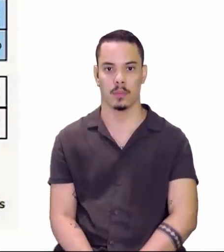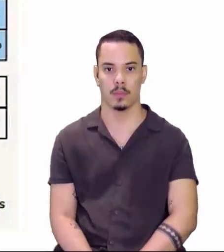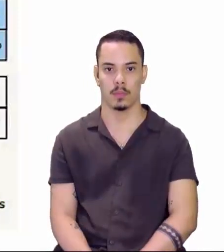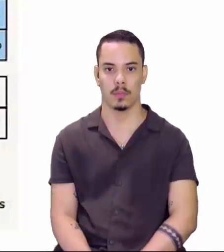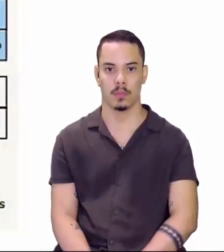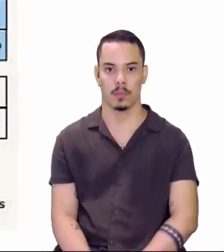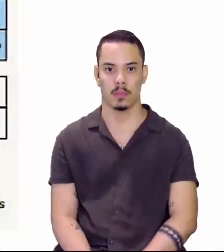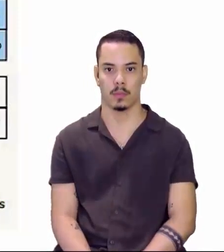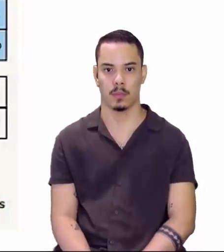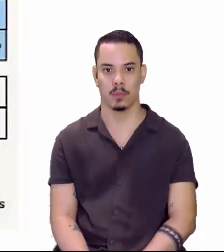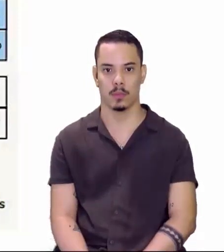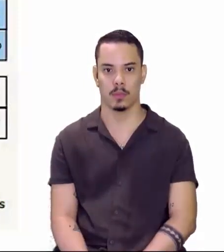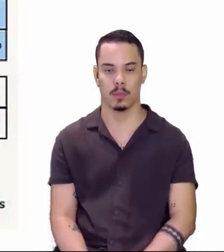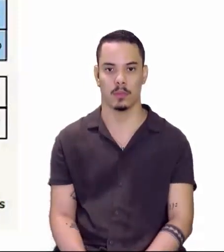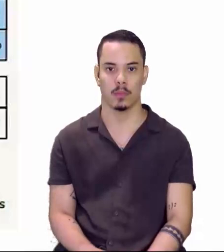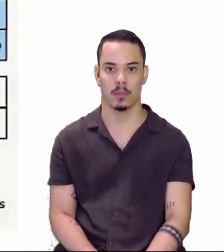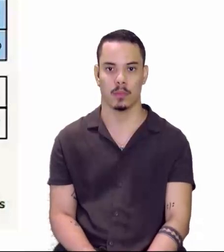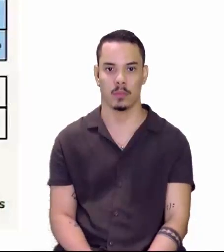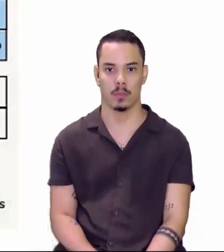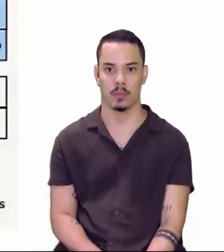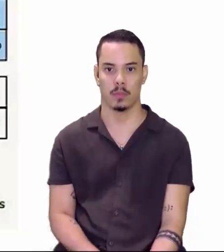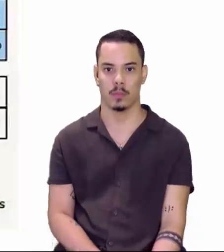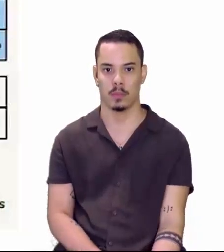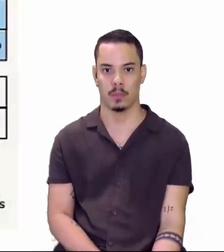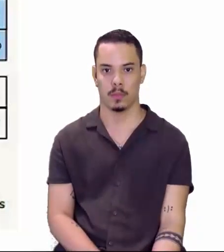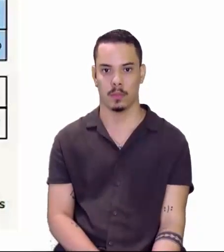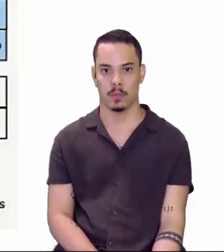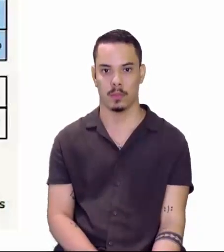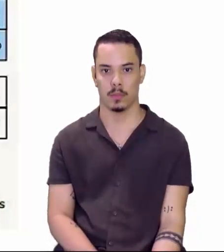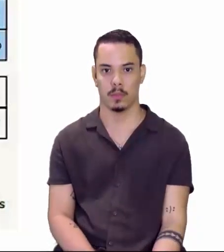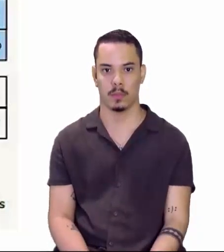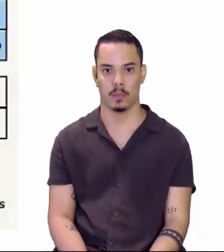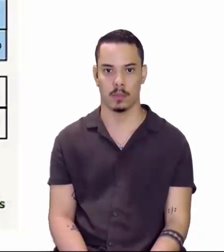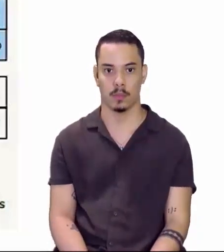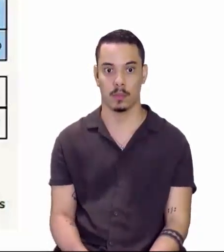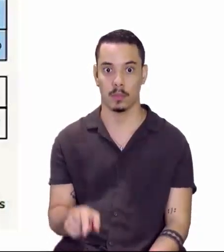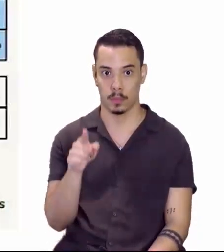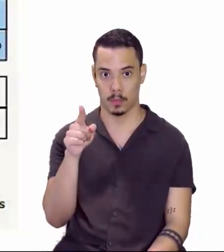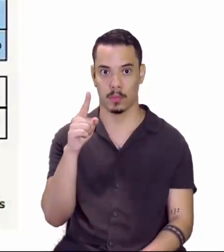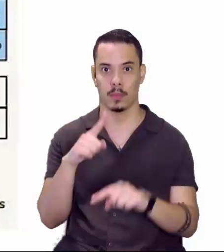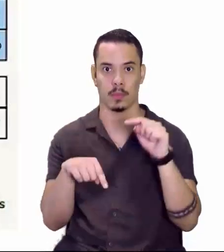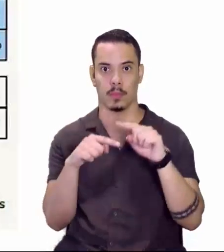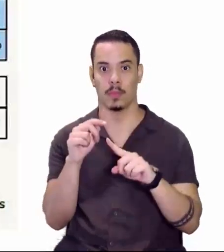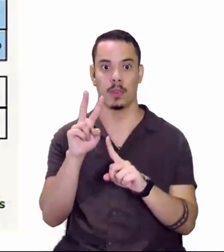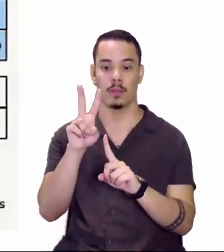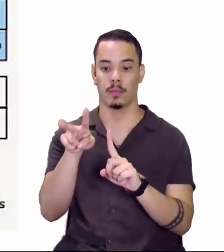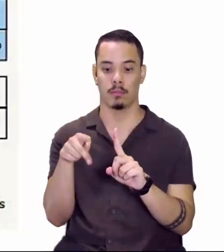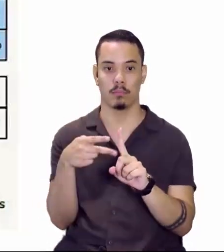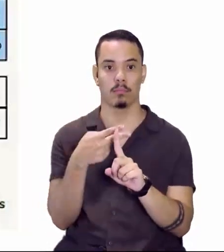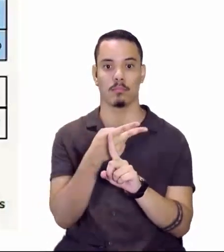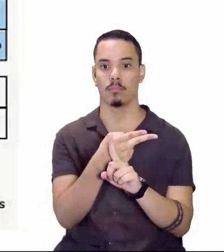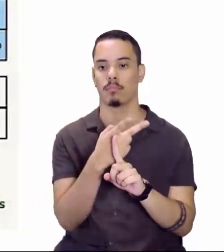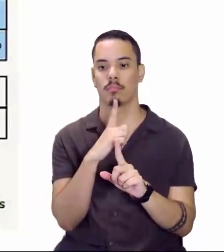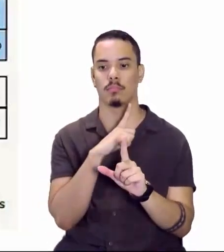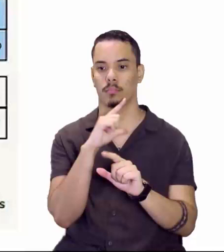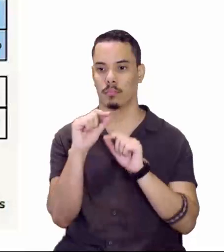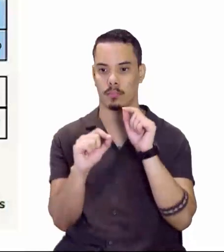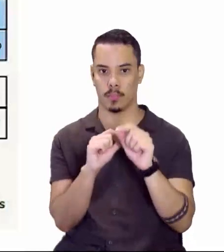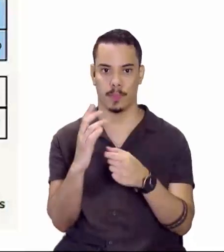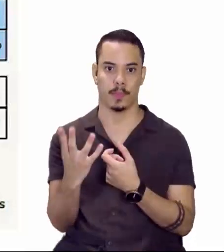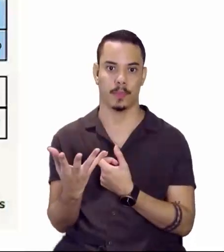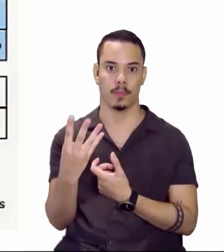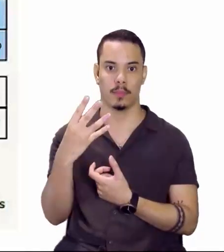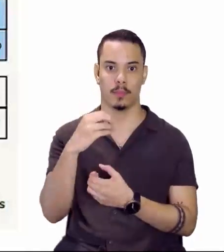de transição, olha só, são exatamente, nós temos transição